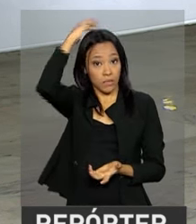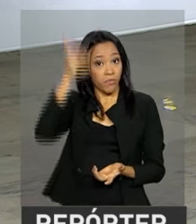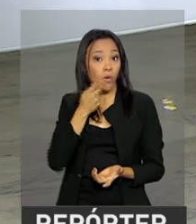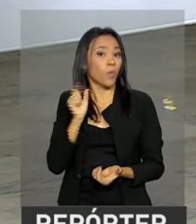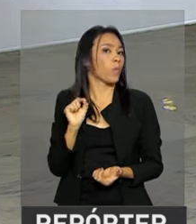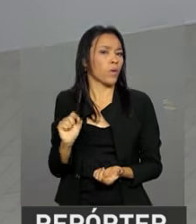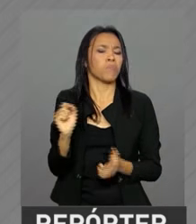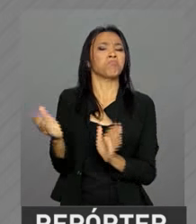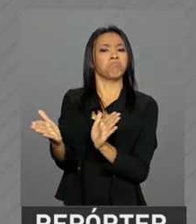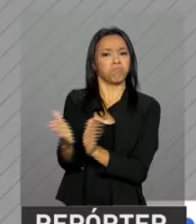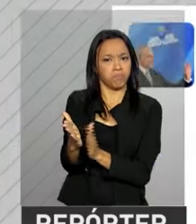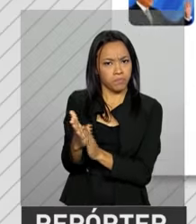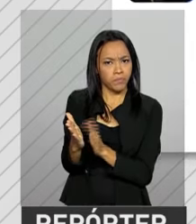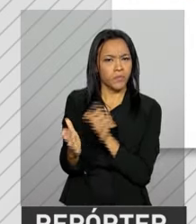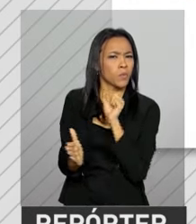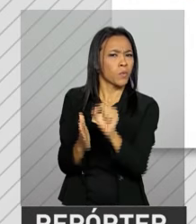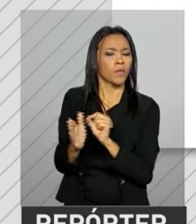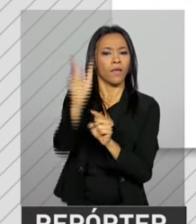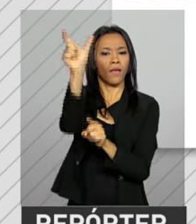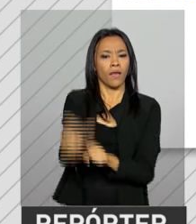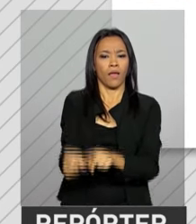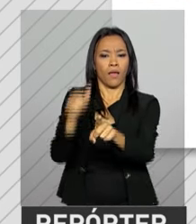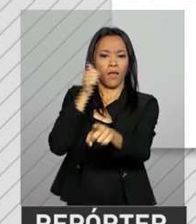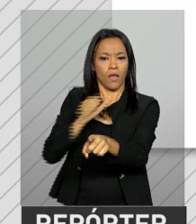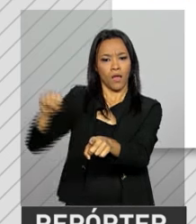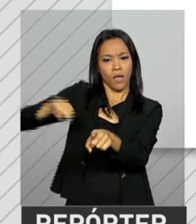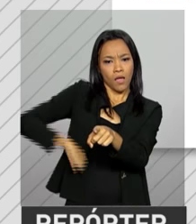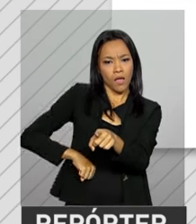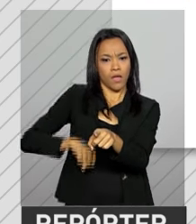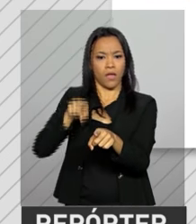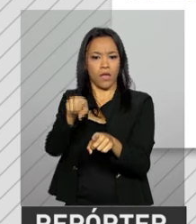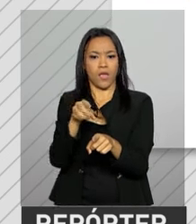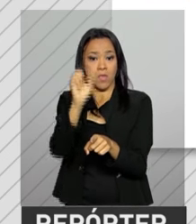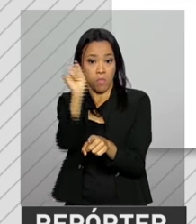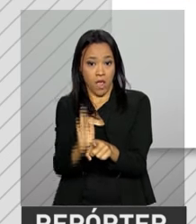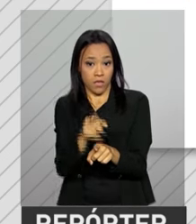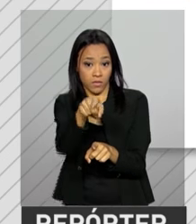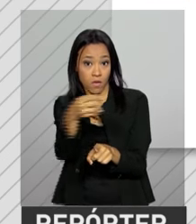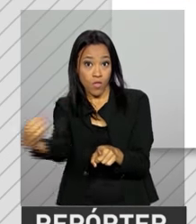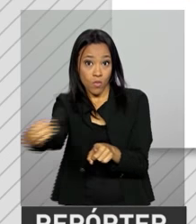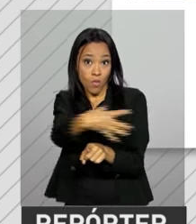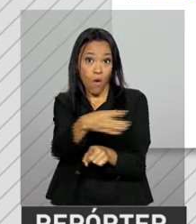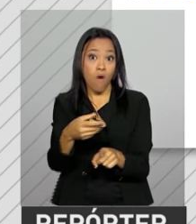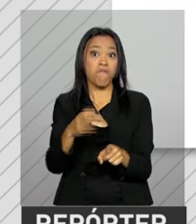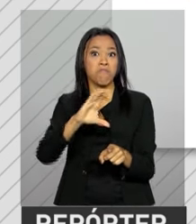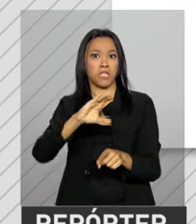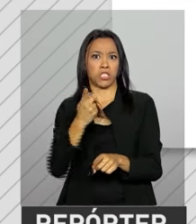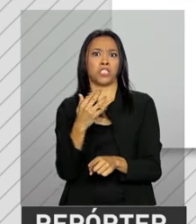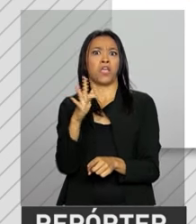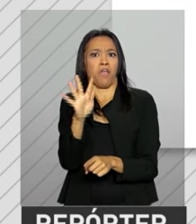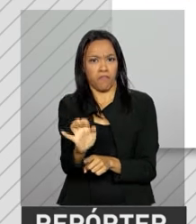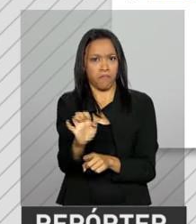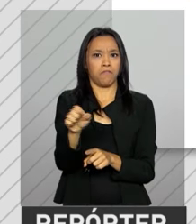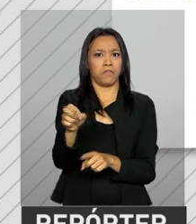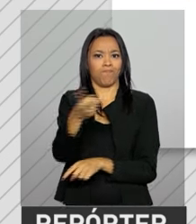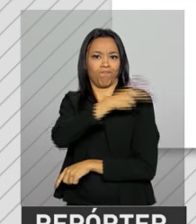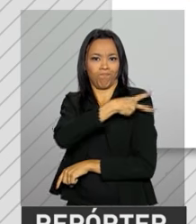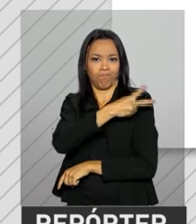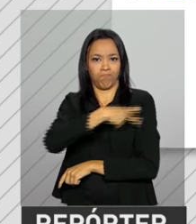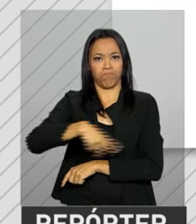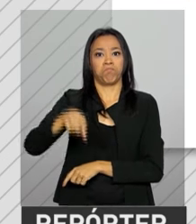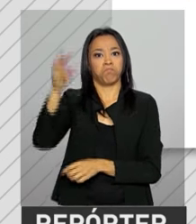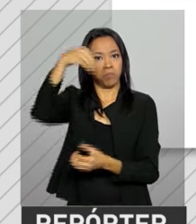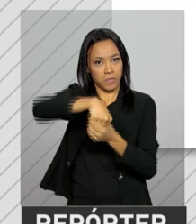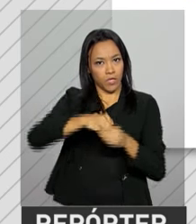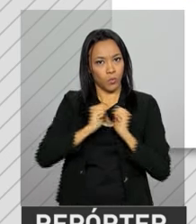também parabenizou a Embaixadora brasileira Maria Luiza viotti que será a nova chefe de gabinete de Antônio Guterres o